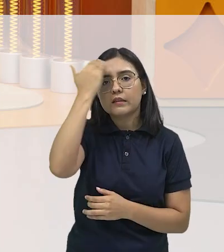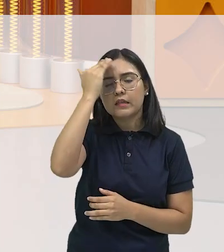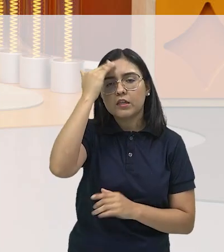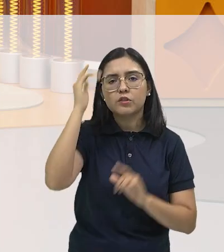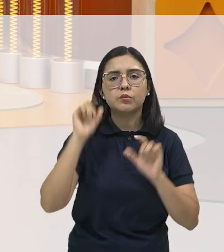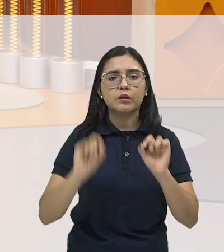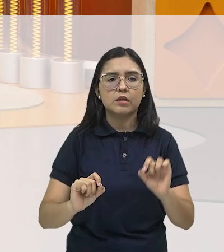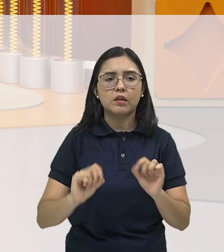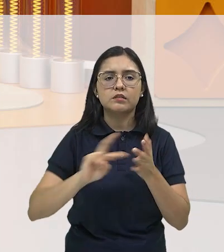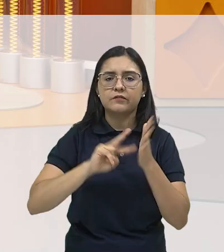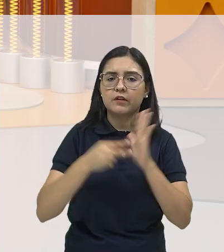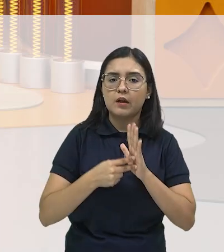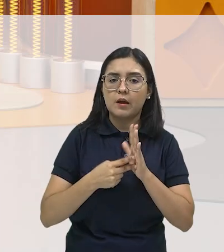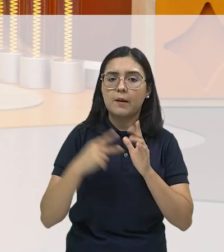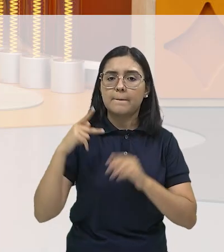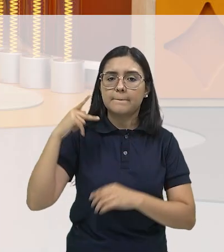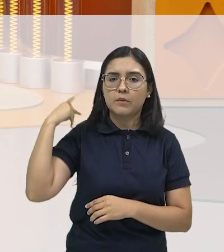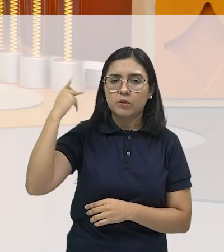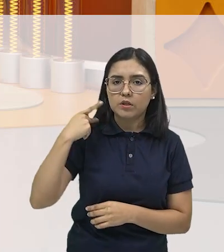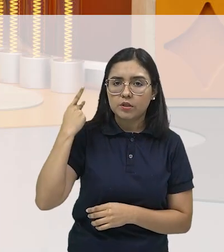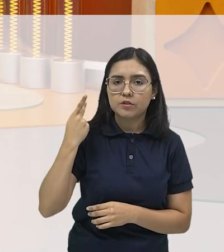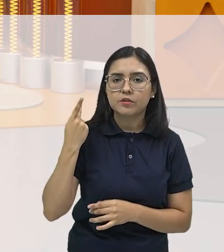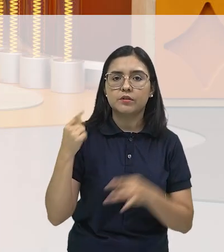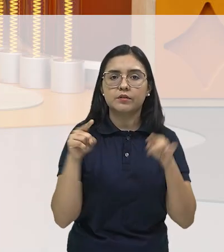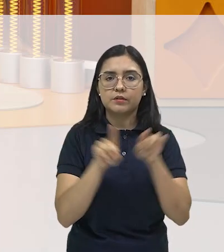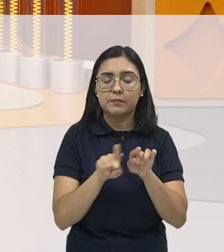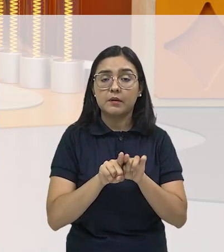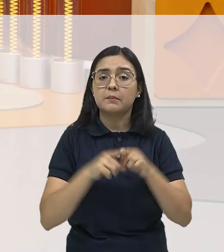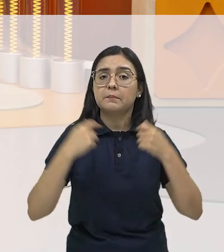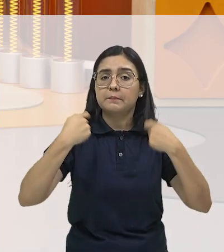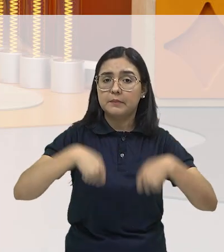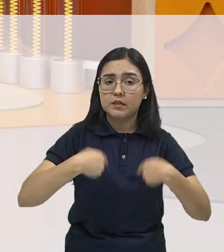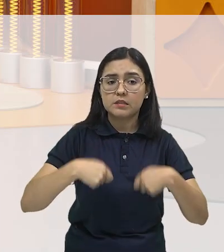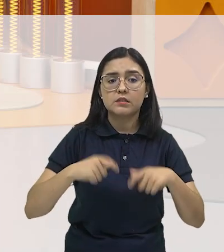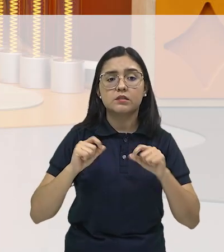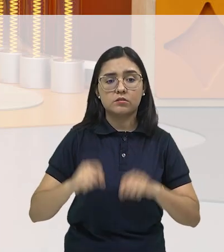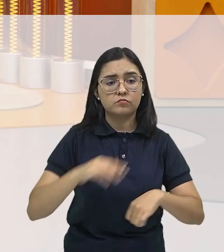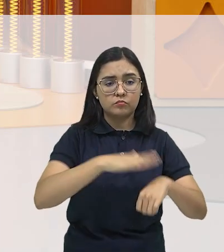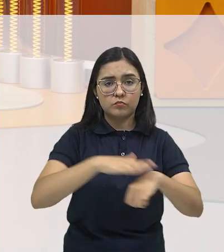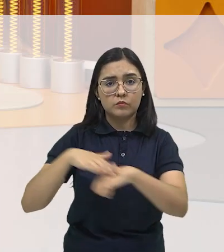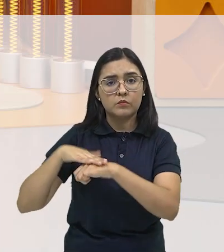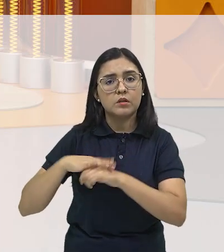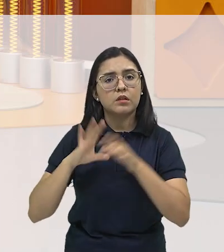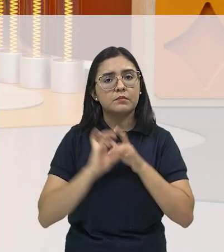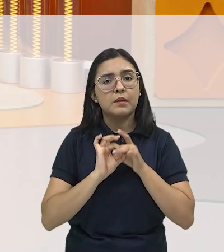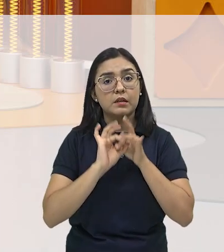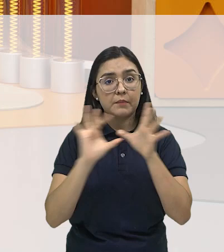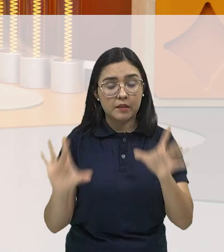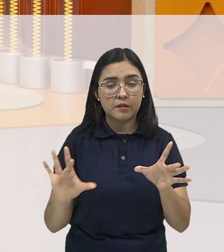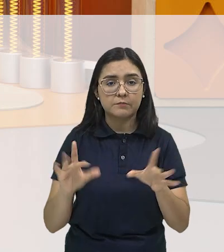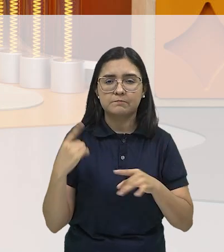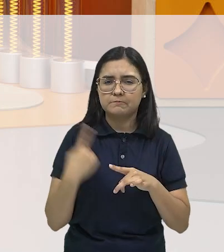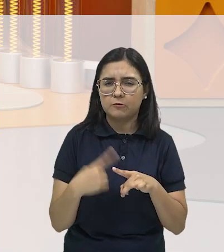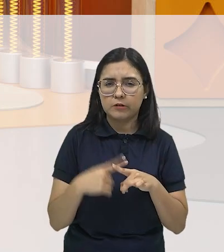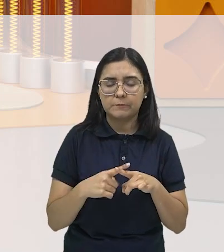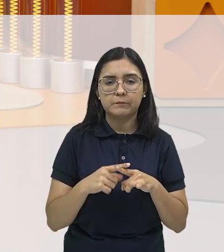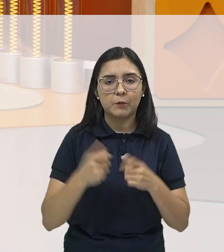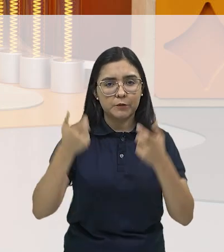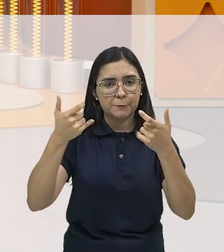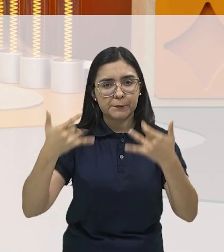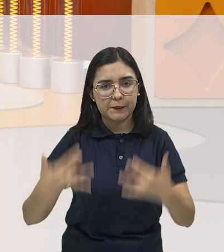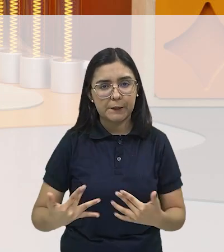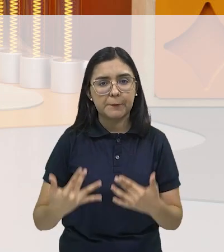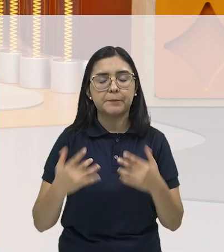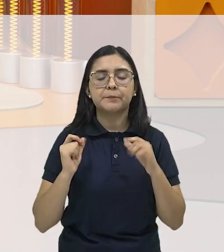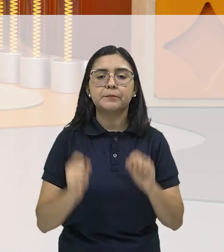é a política e que entende que há uma necessidade de liberdade individual. Por quê? Porque, como eu citei para vocês,